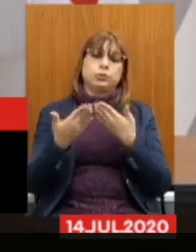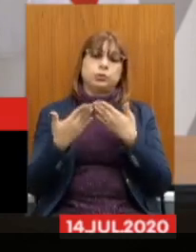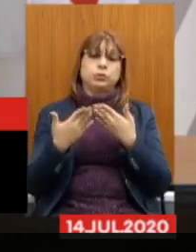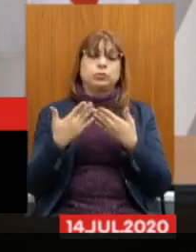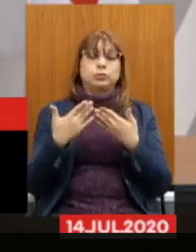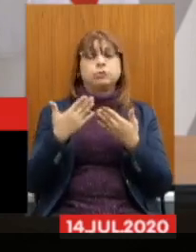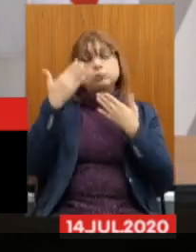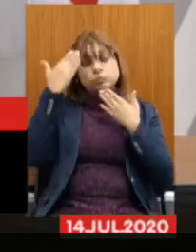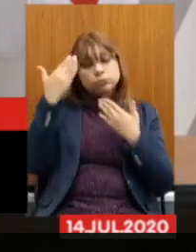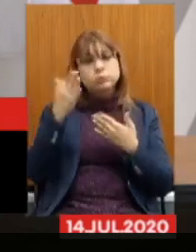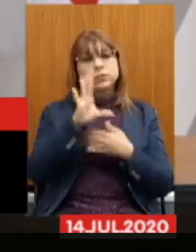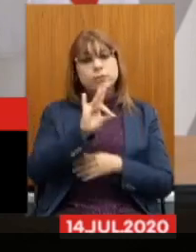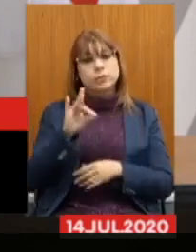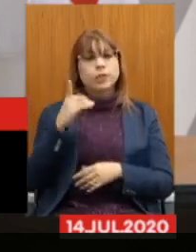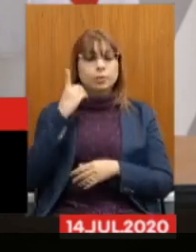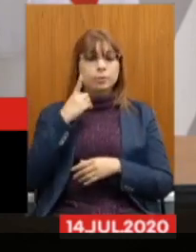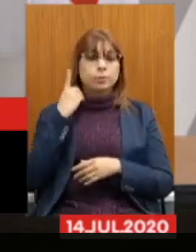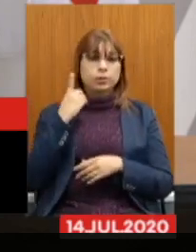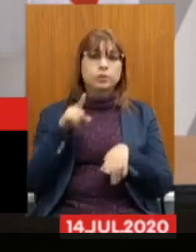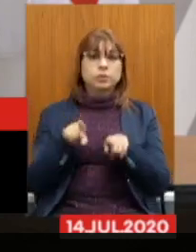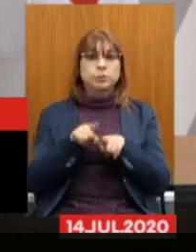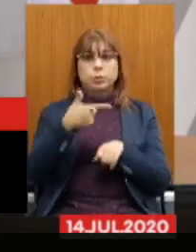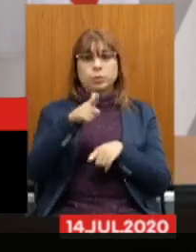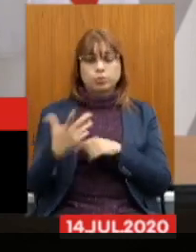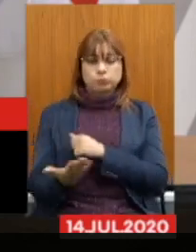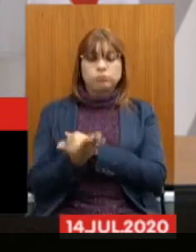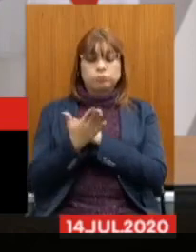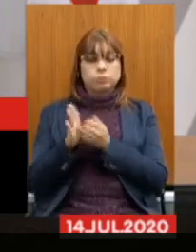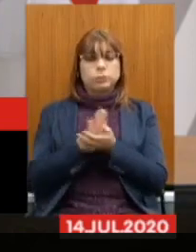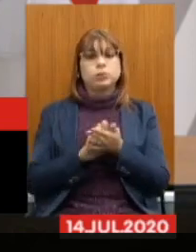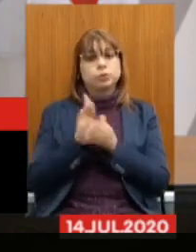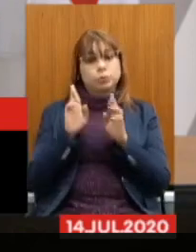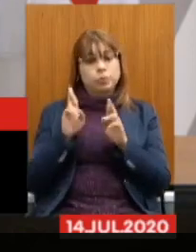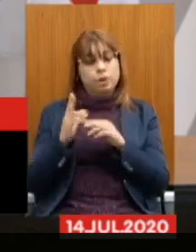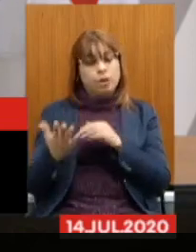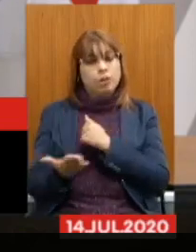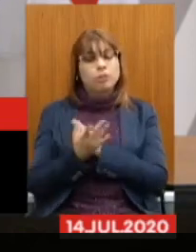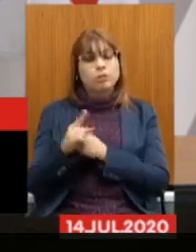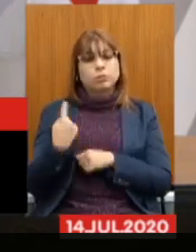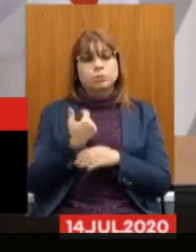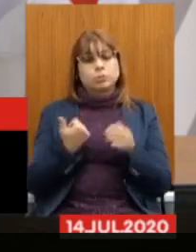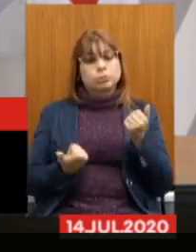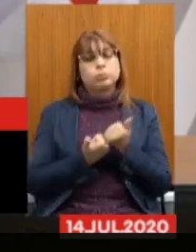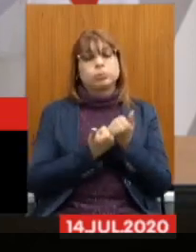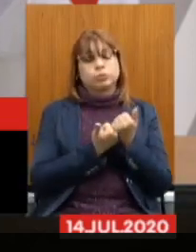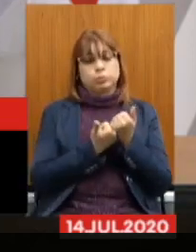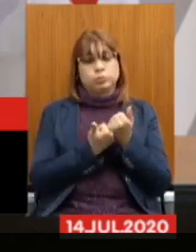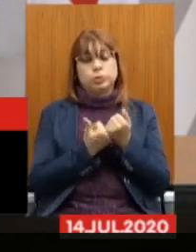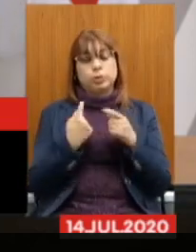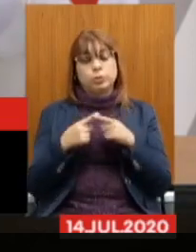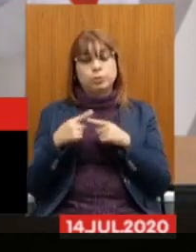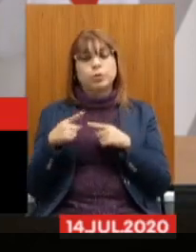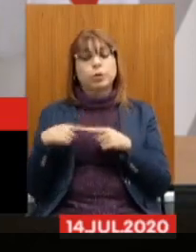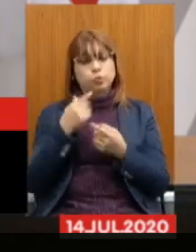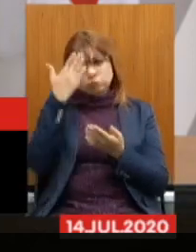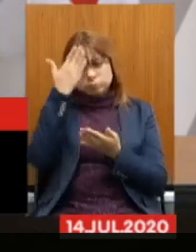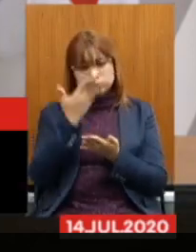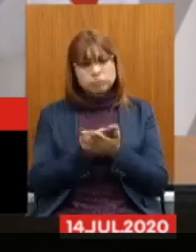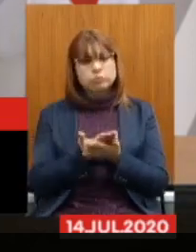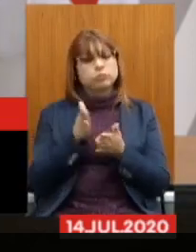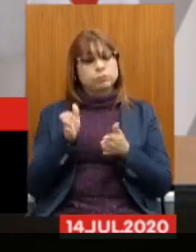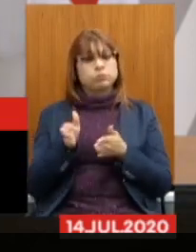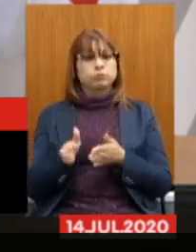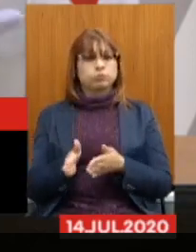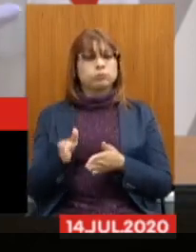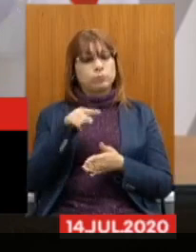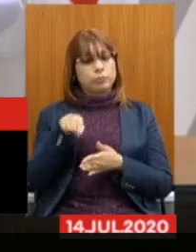apoiado e os outros que ainda não estão apoiando, que esperam que apoiem, porque contamos fielmente que